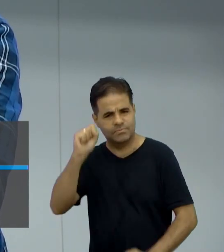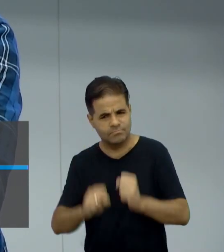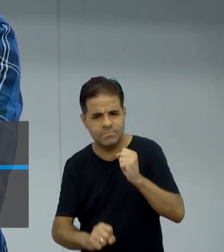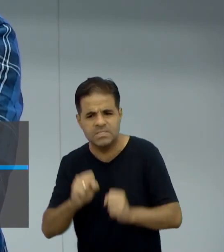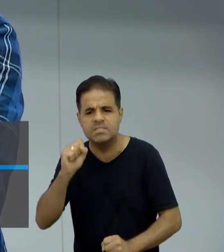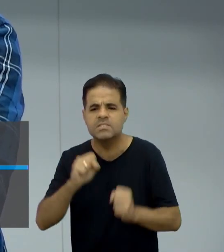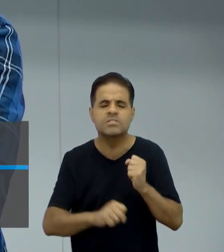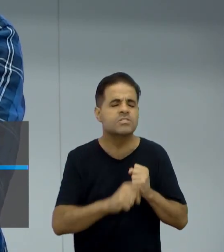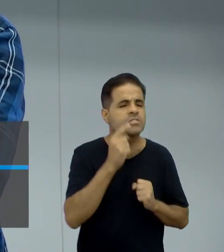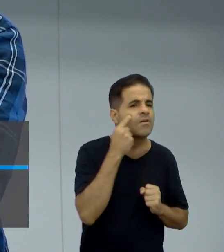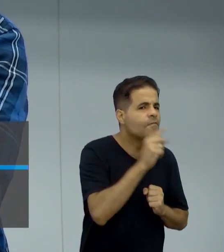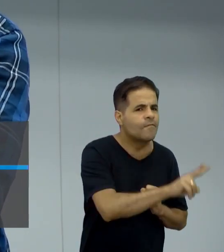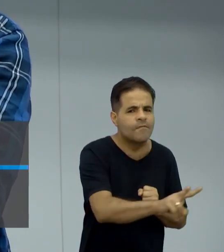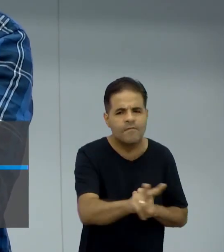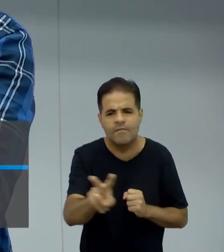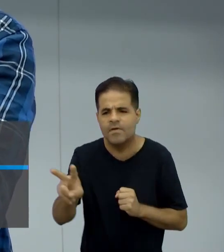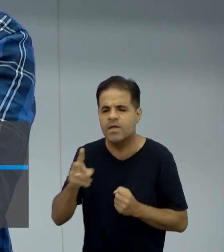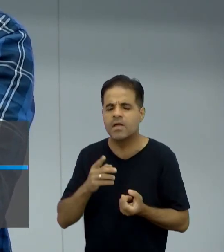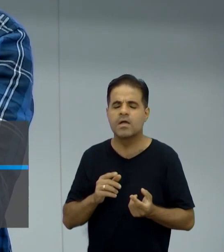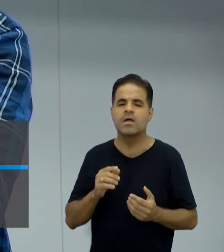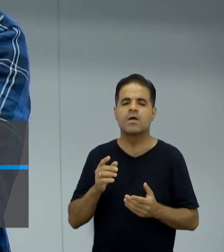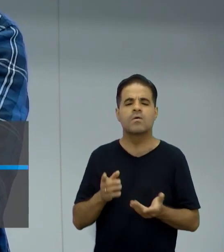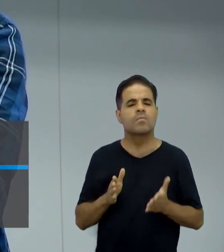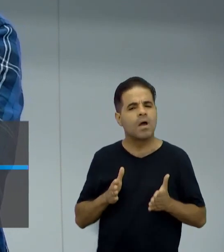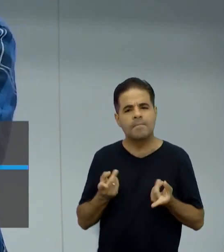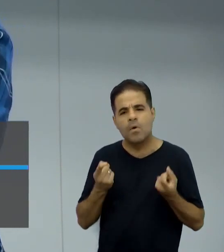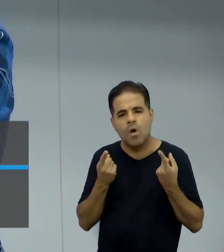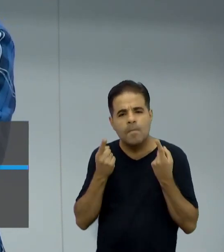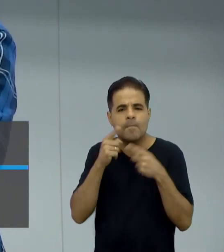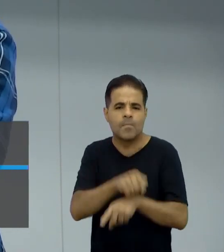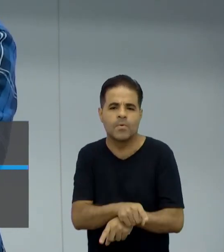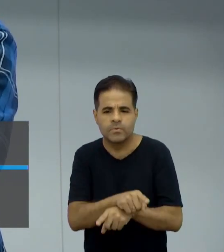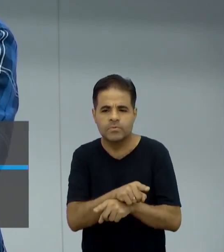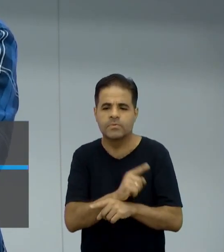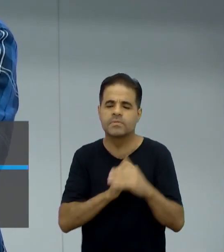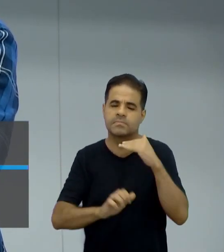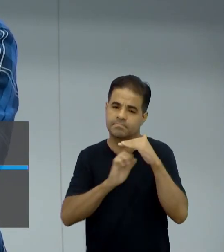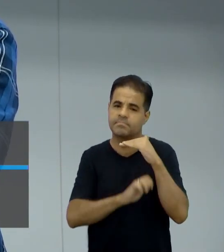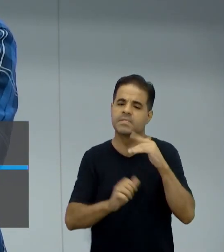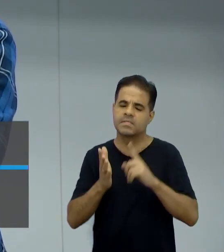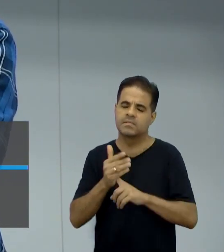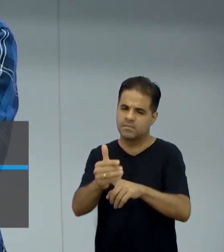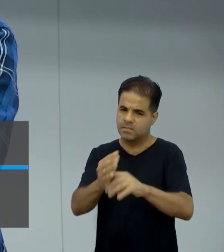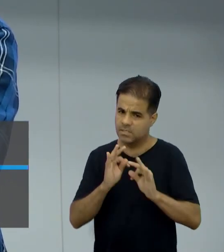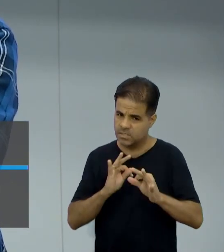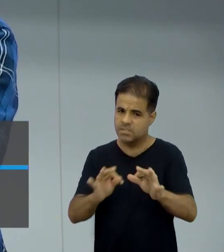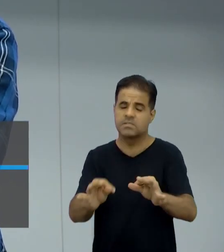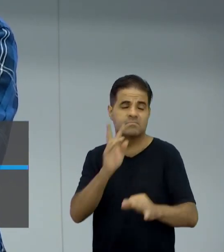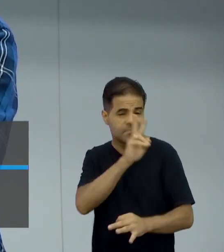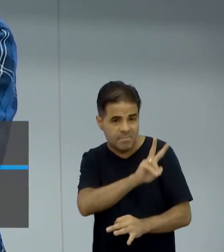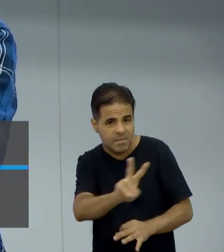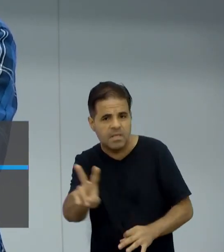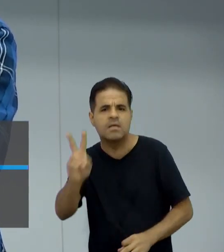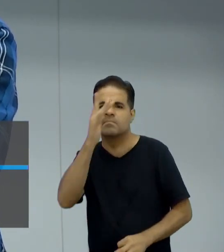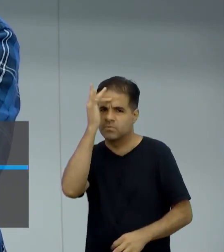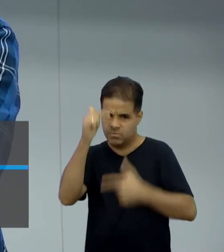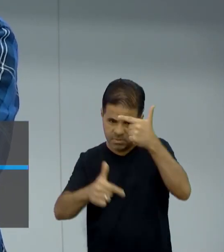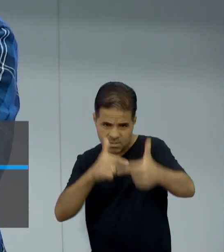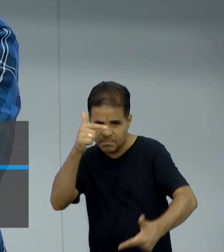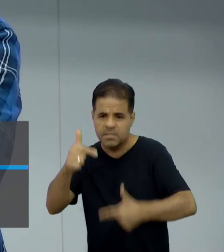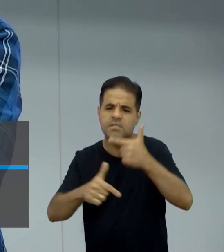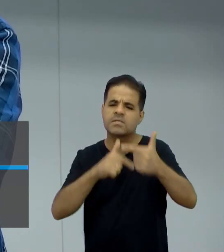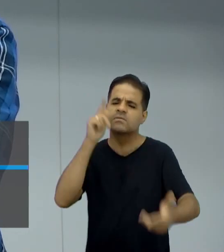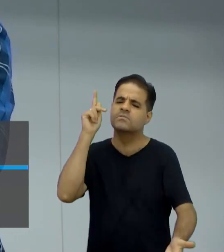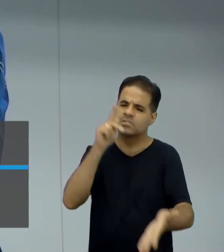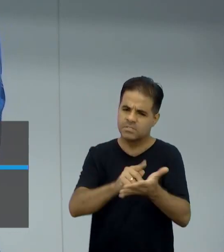vê um caminho muitas vezes oposto ao de outras empresas de tecnologia. Então a gente vê a galera trabalhando de verdade